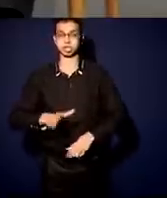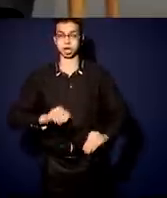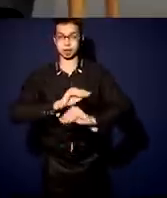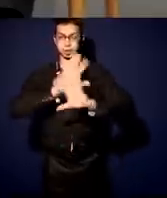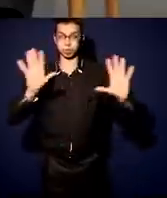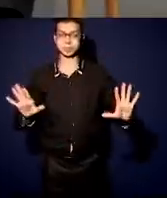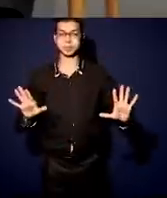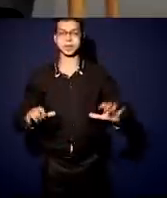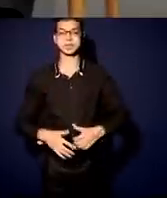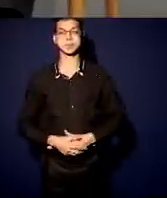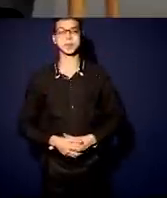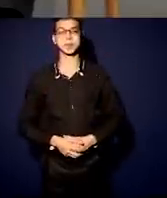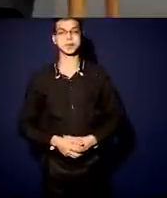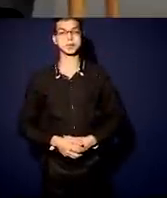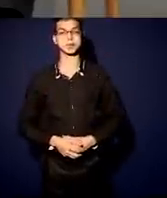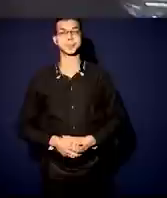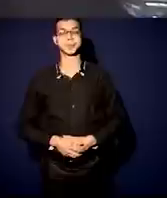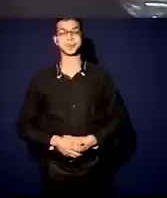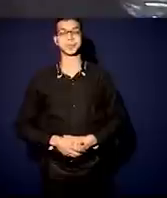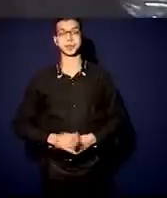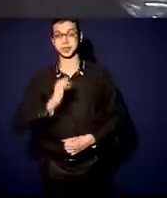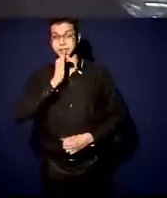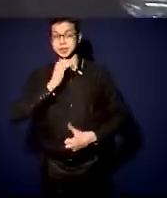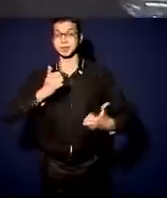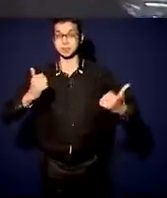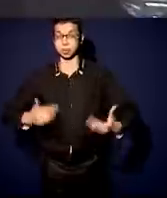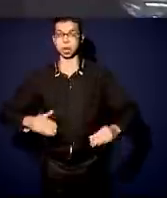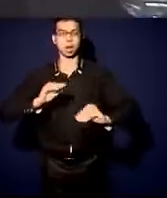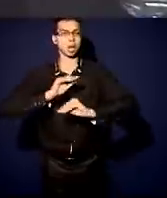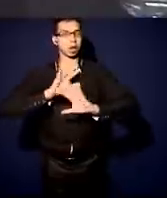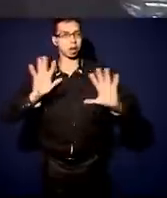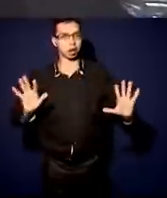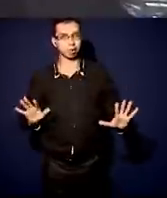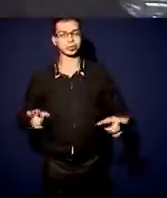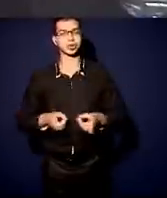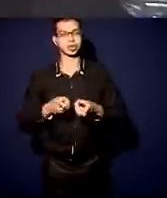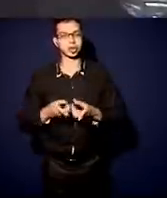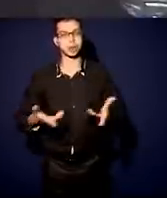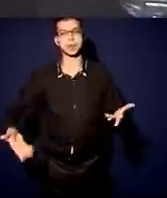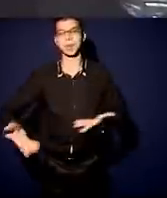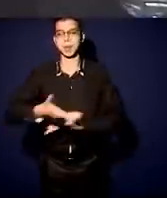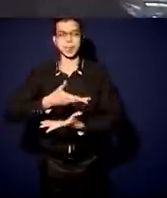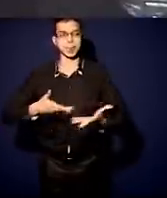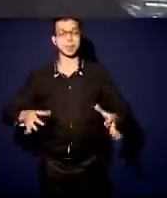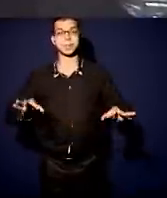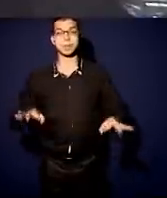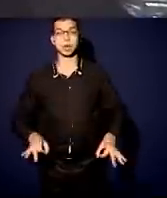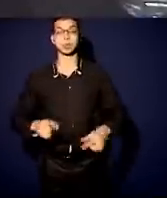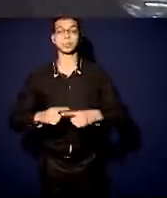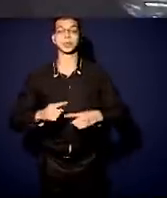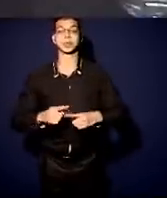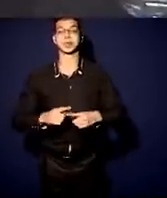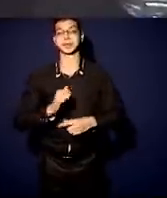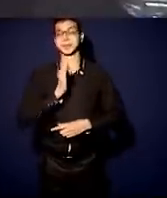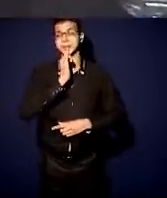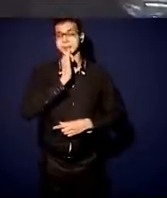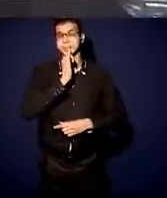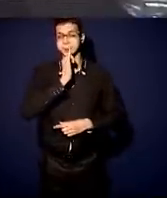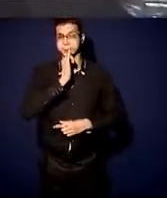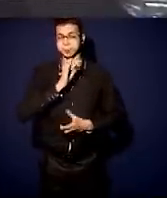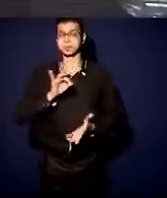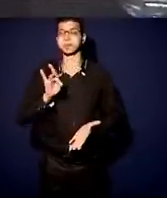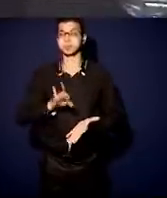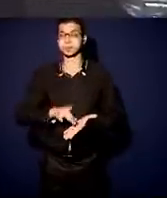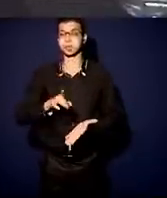claro muito didáticamente quando além do mais o Mero fato de você ter